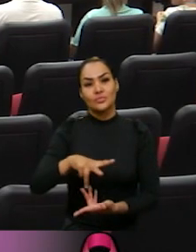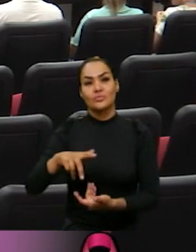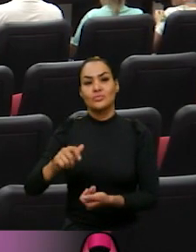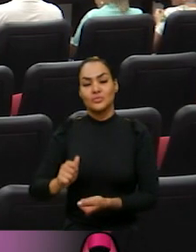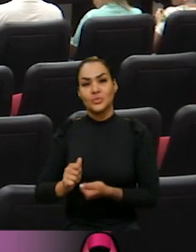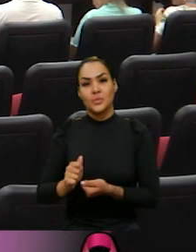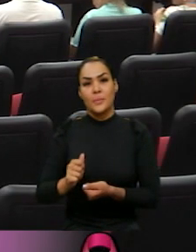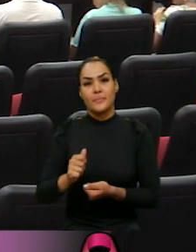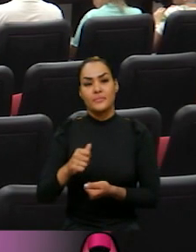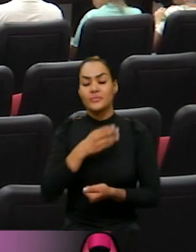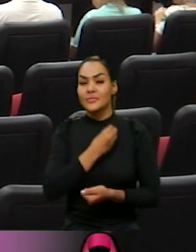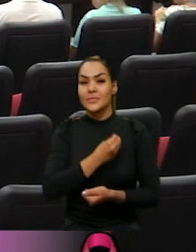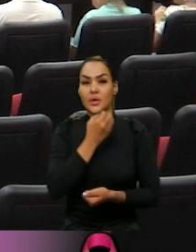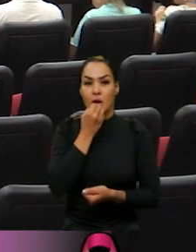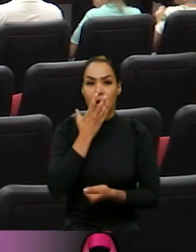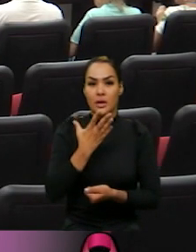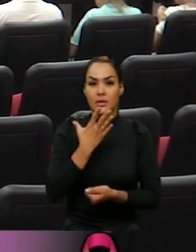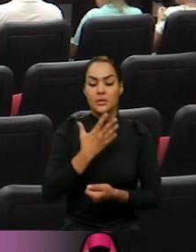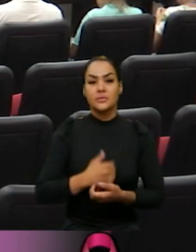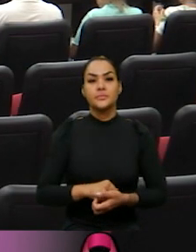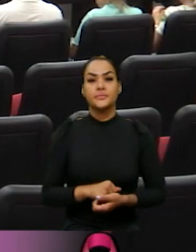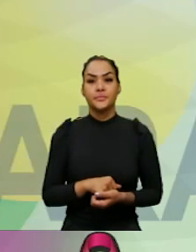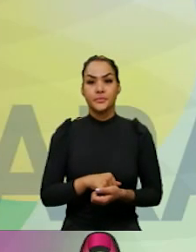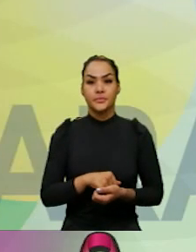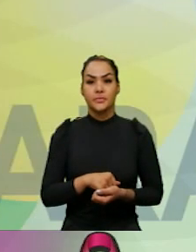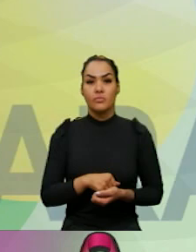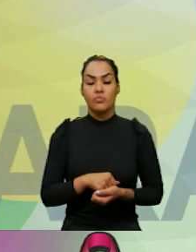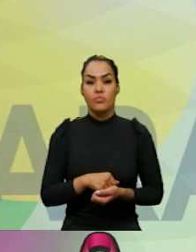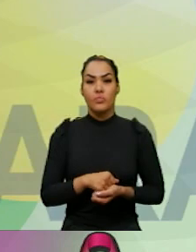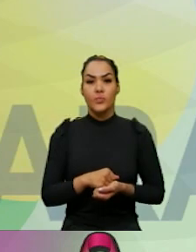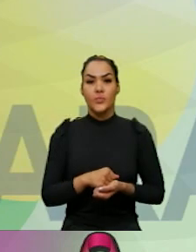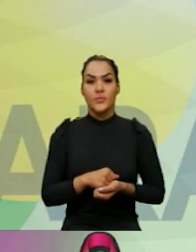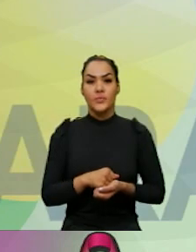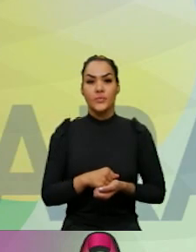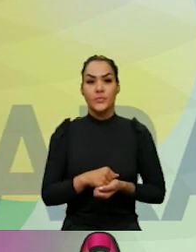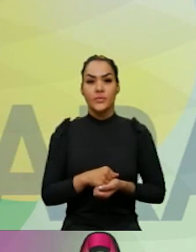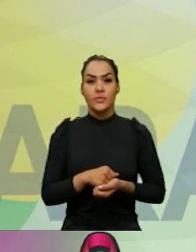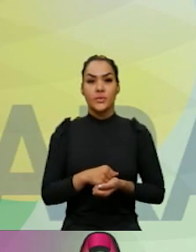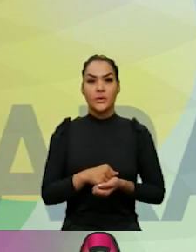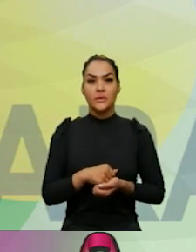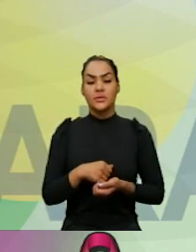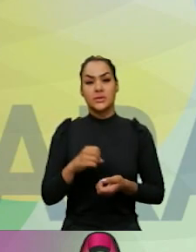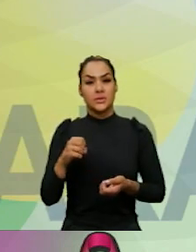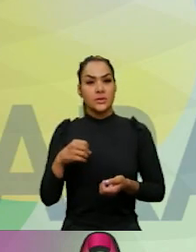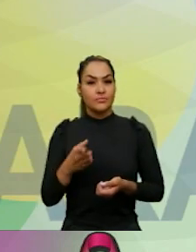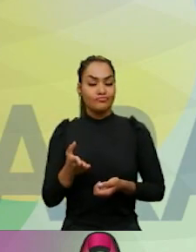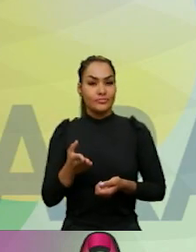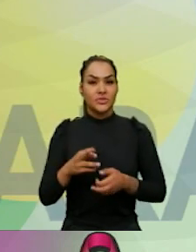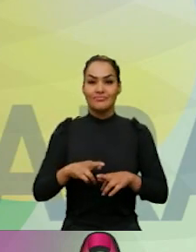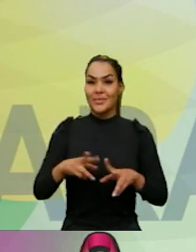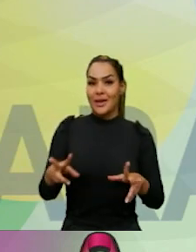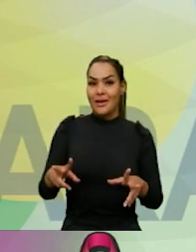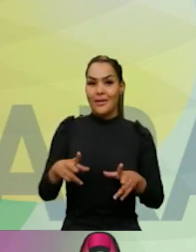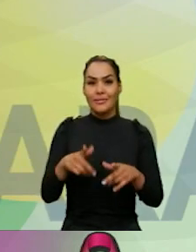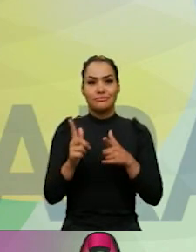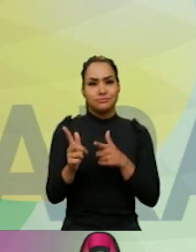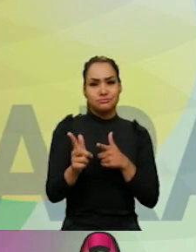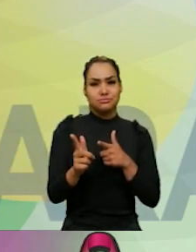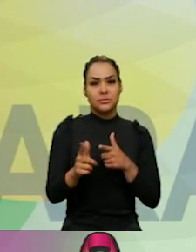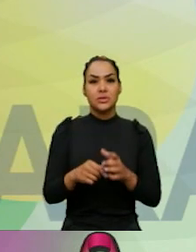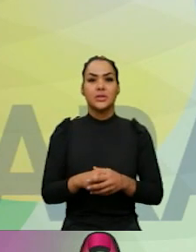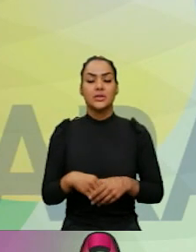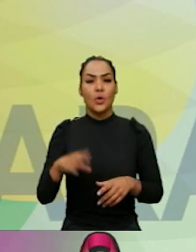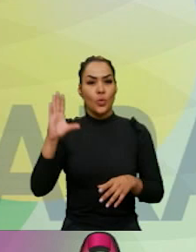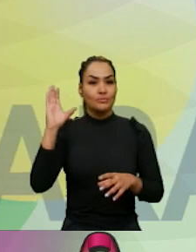mais drásticas. Fora daí, é aquilo que está acontecendo lá no Oriente Médio, um exemplo muito claro de contraponto ao